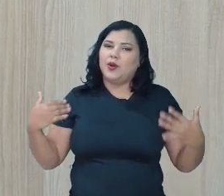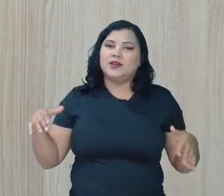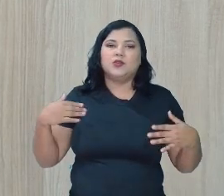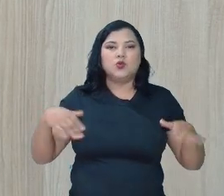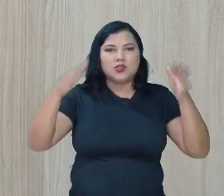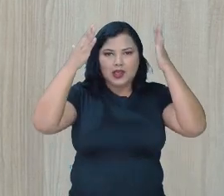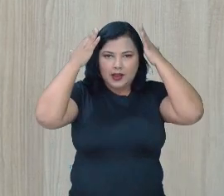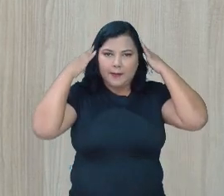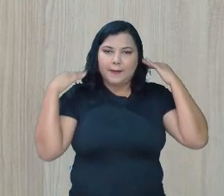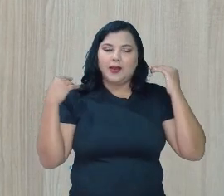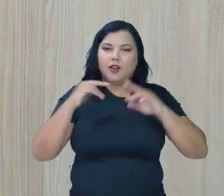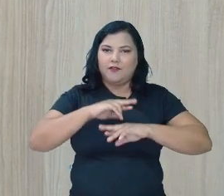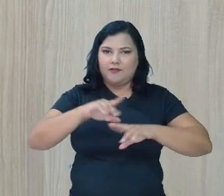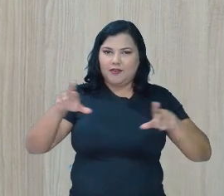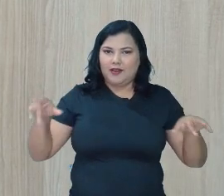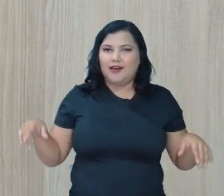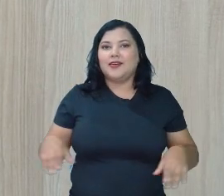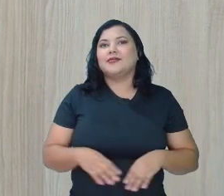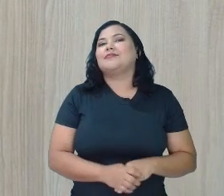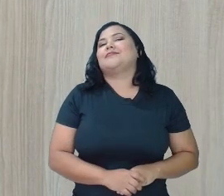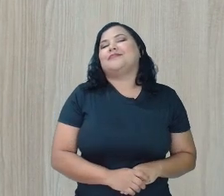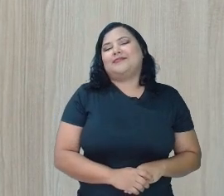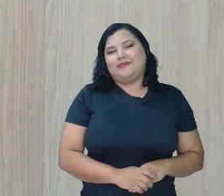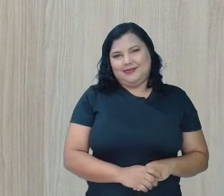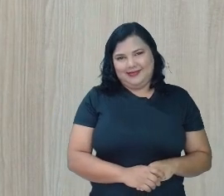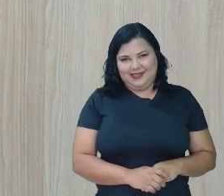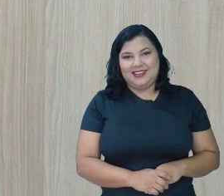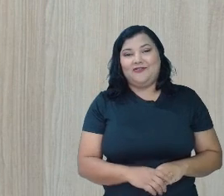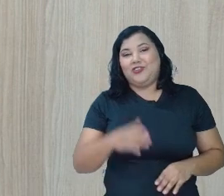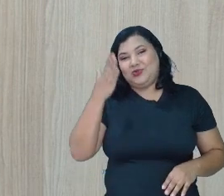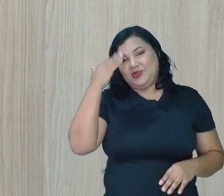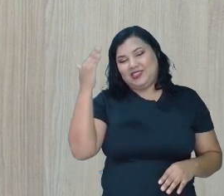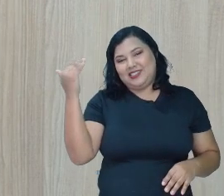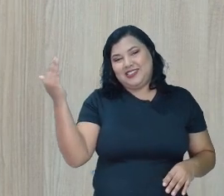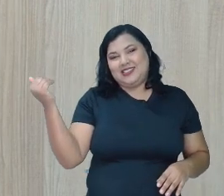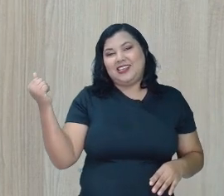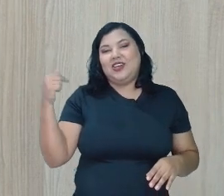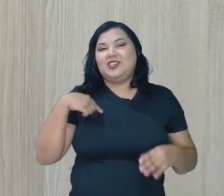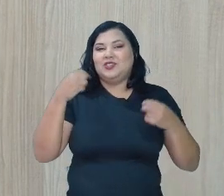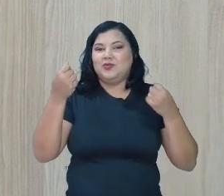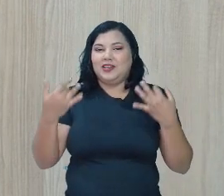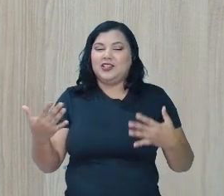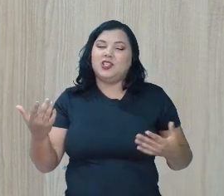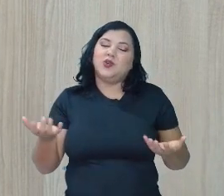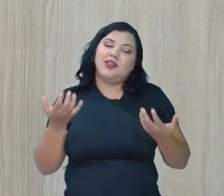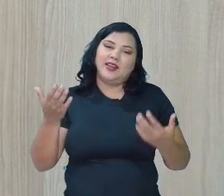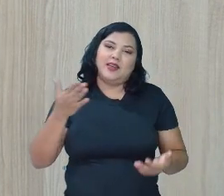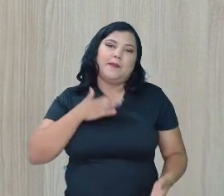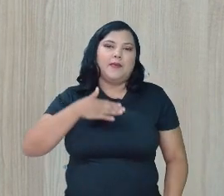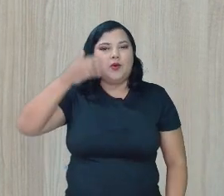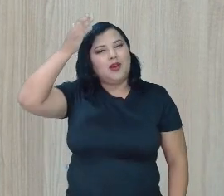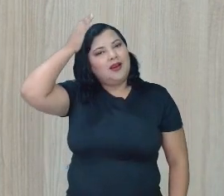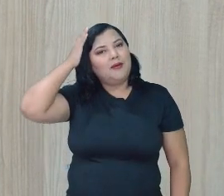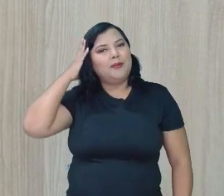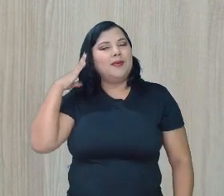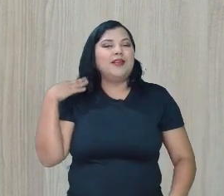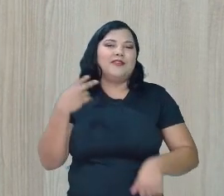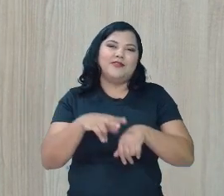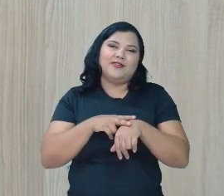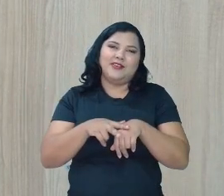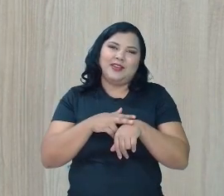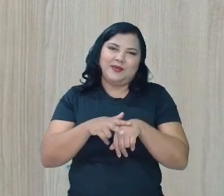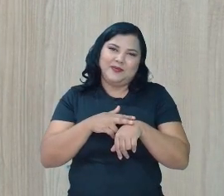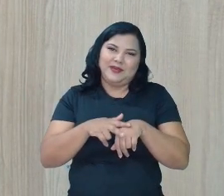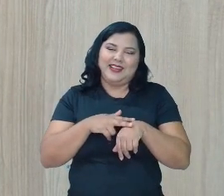são os mais diversos. E fez um sucesso danado isso aqui. Eita, coisa boa. Eu tinha dito para eles que eu queria que o meu fosse vermelho, professora. Eita. Ainda